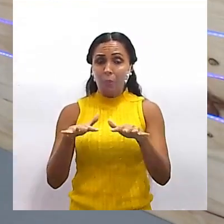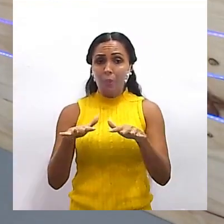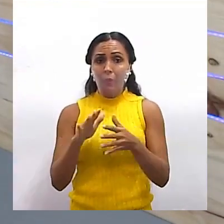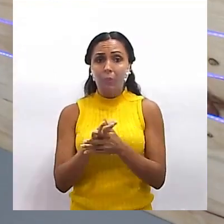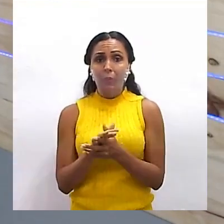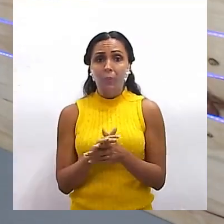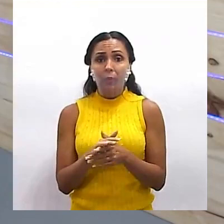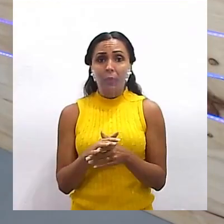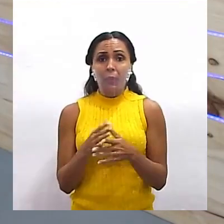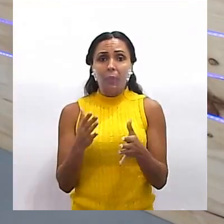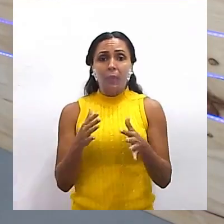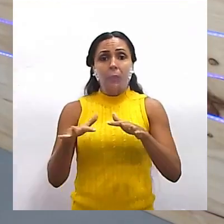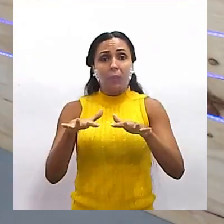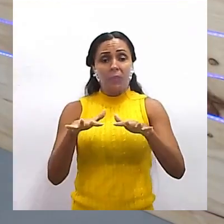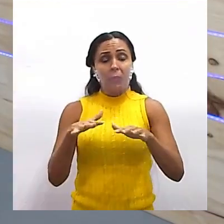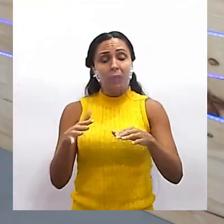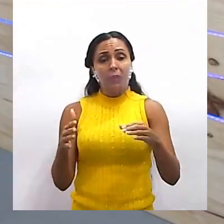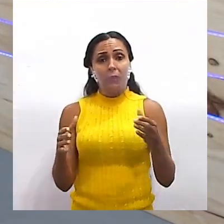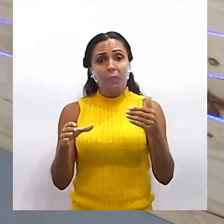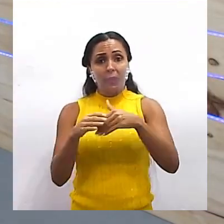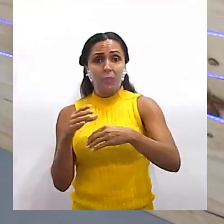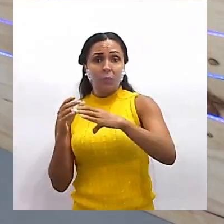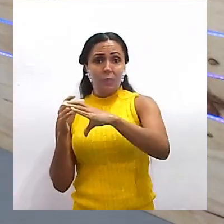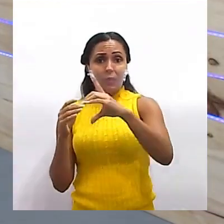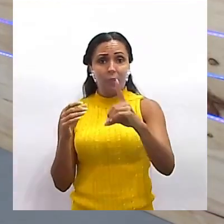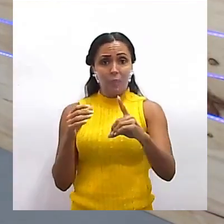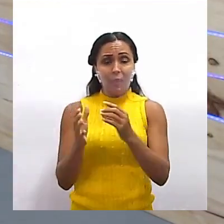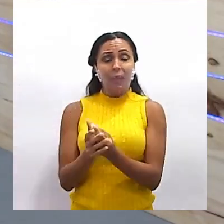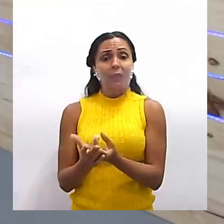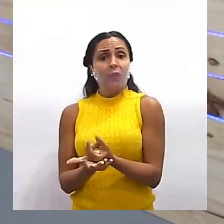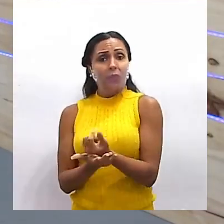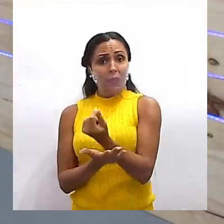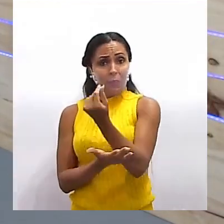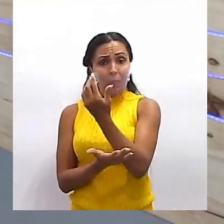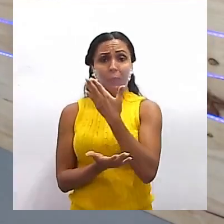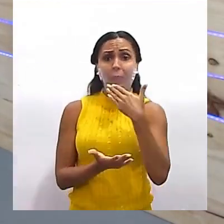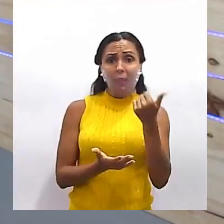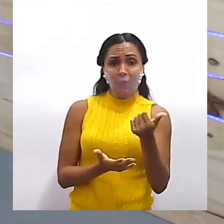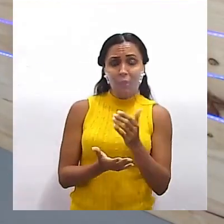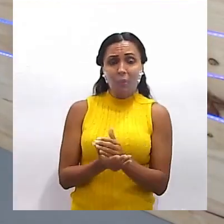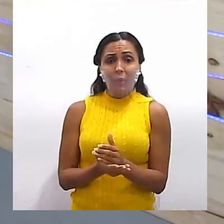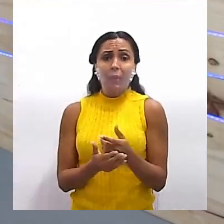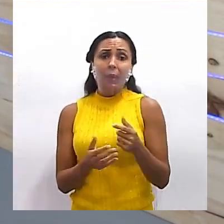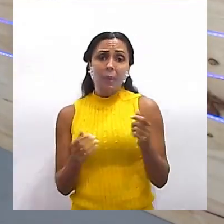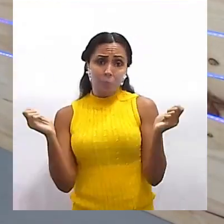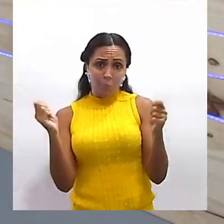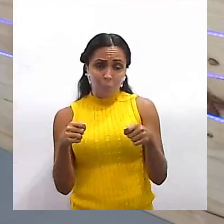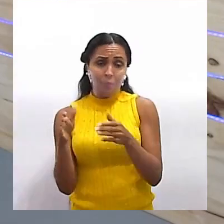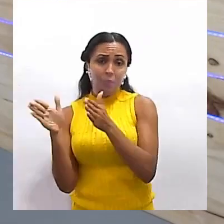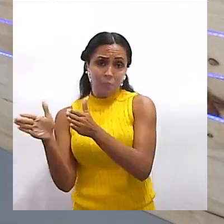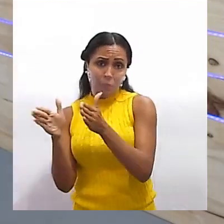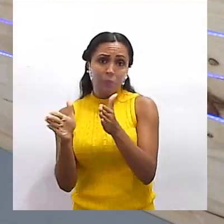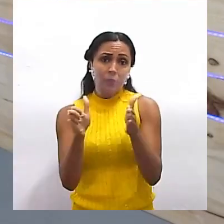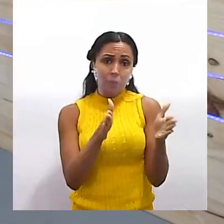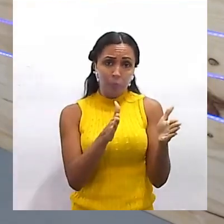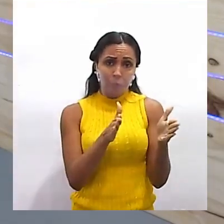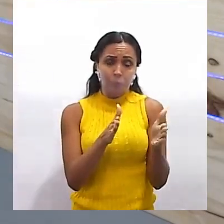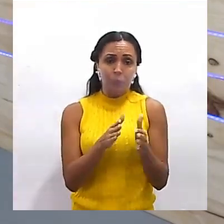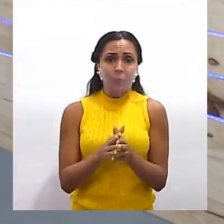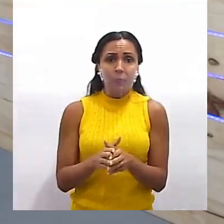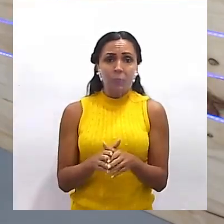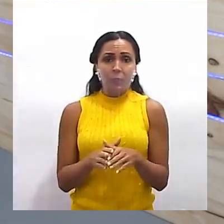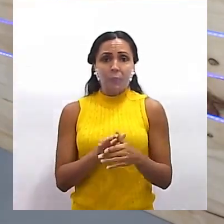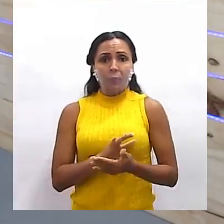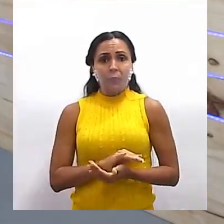armazenagem, movimentação dentro do CD, até ganhar faturamento mesmo, entendeu? Eu posso subdividir aquele espaço de um porta-pallet através do